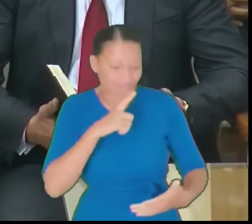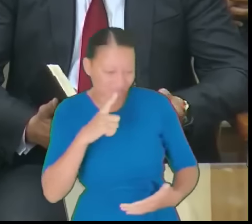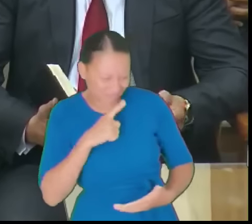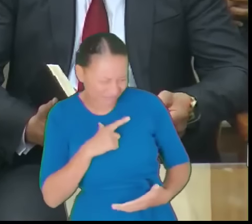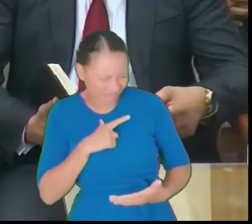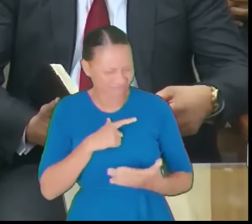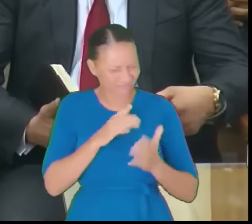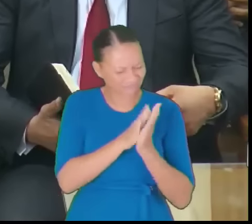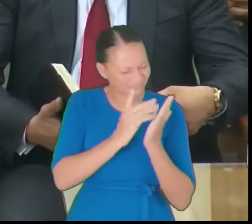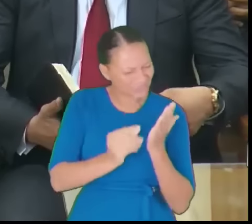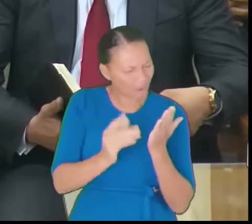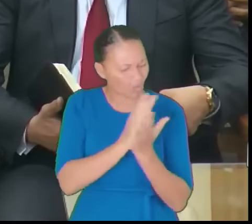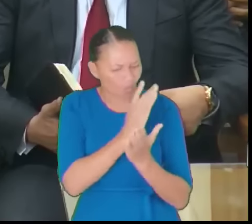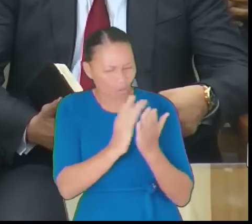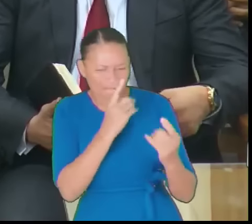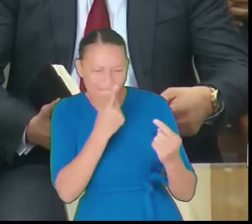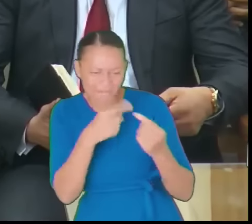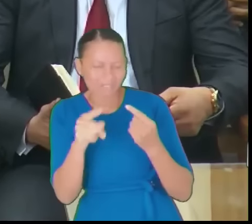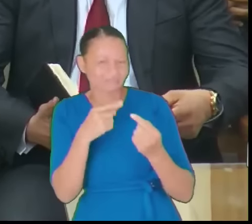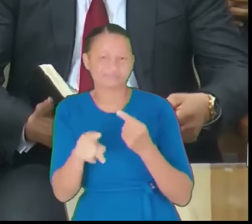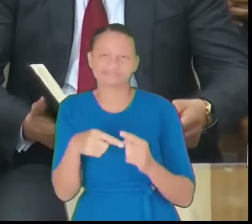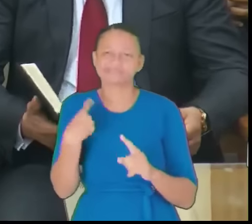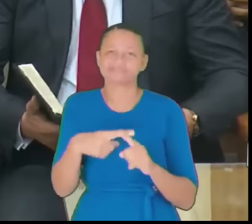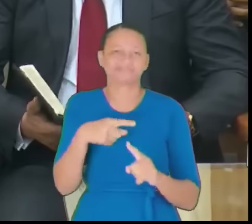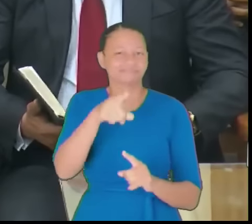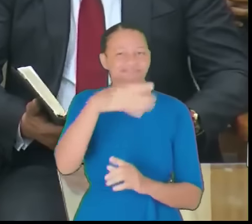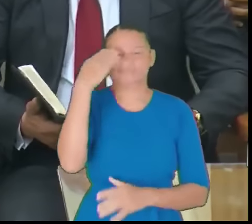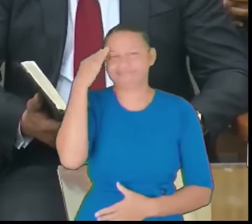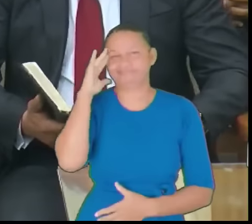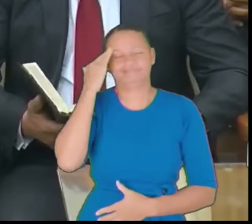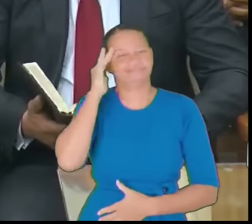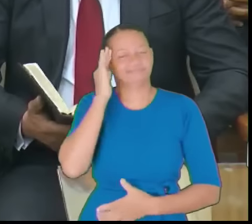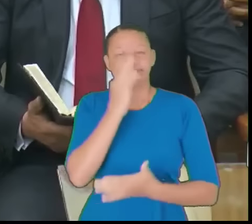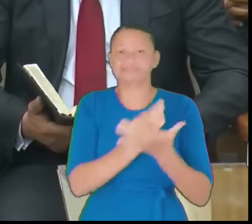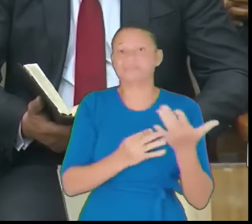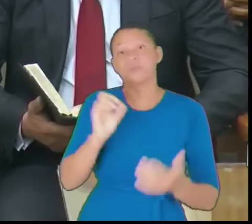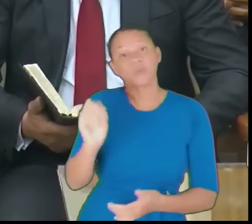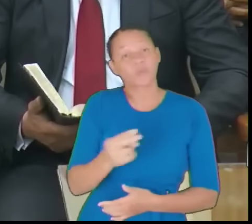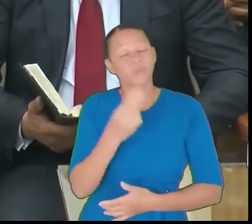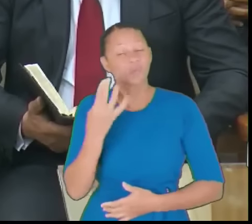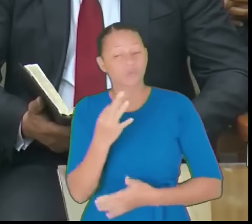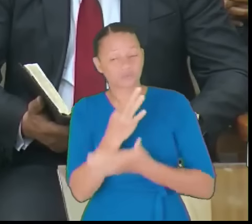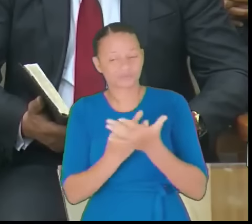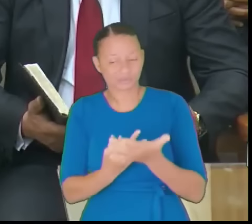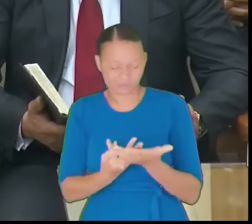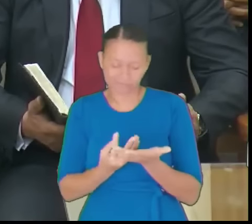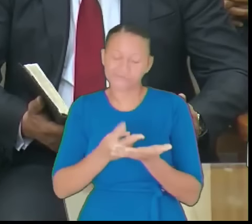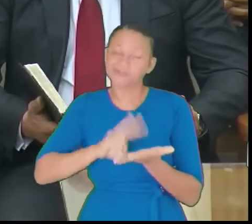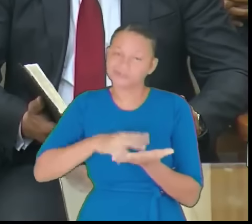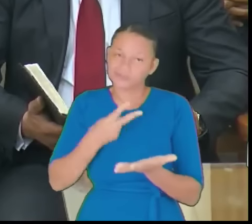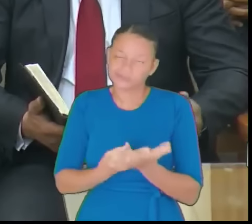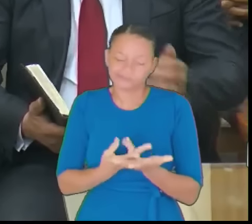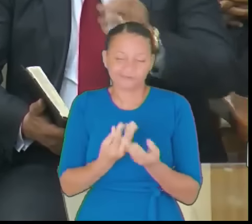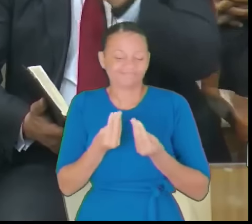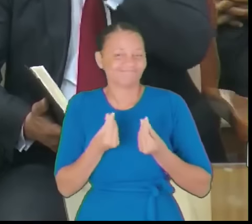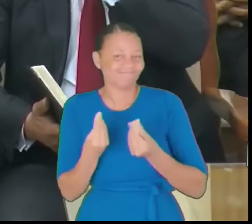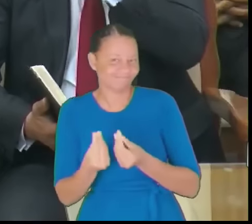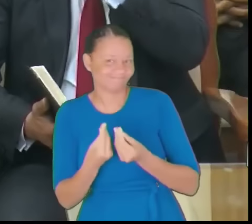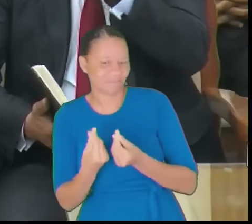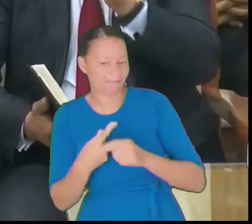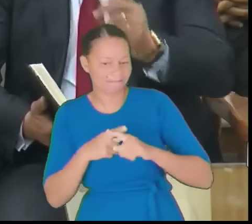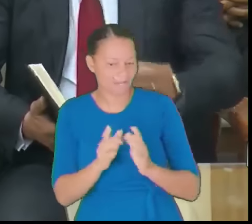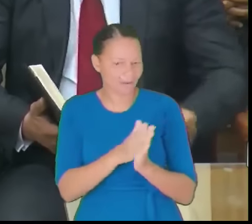aparente contradição, é porque você não entendeu o texto, ou o texto está mal traduzido. Mas na Bíblia não